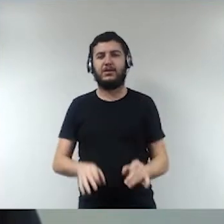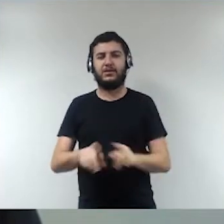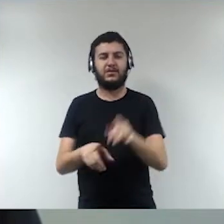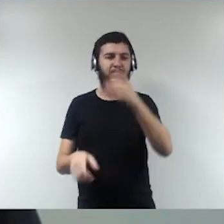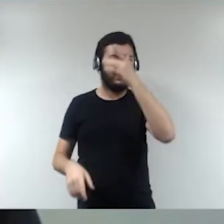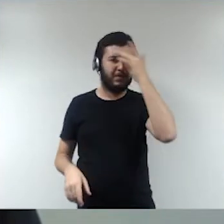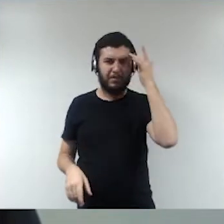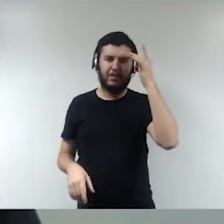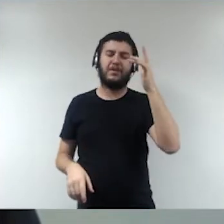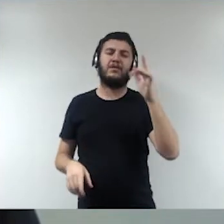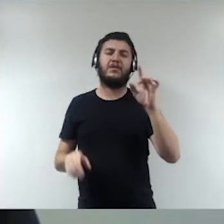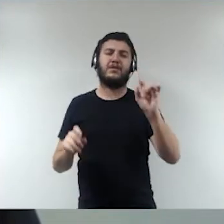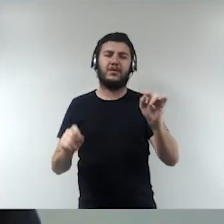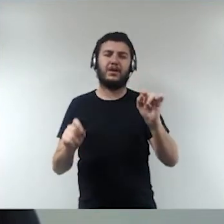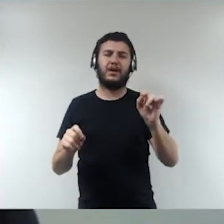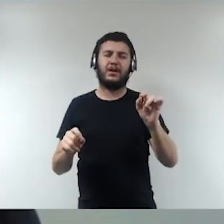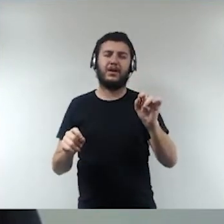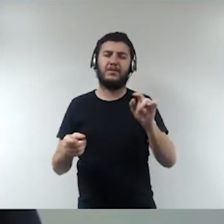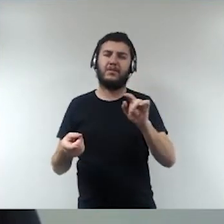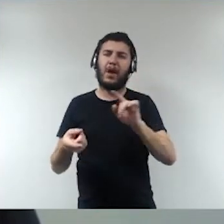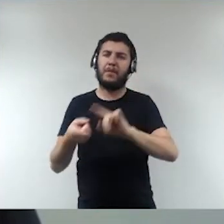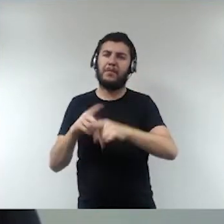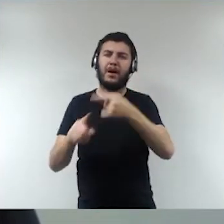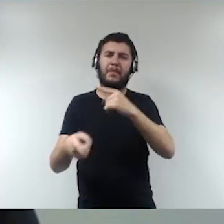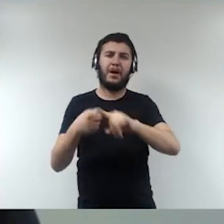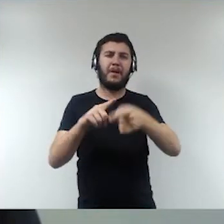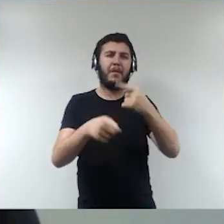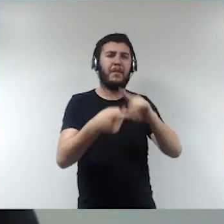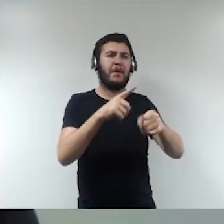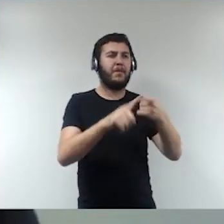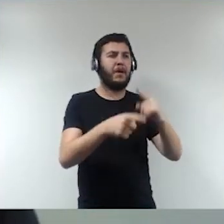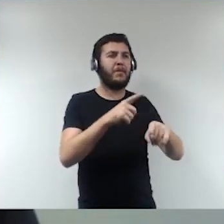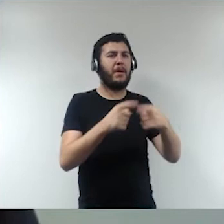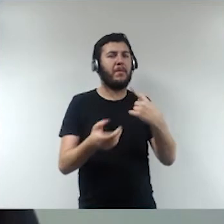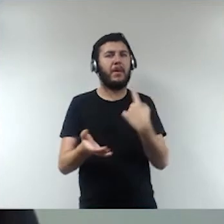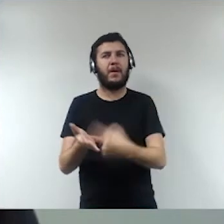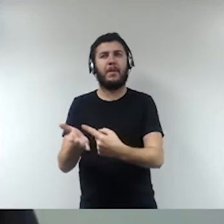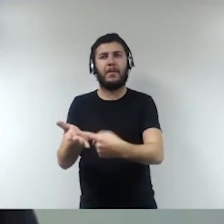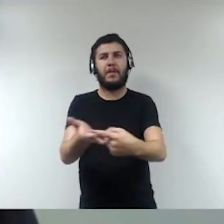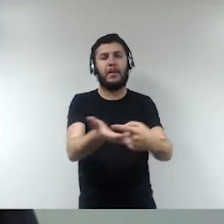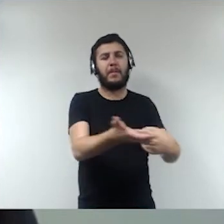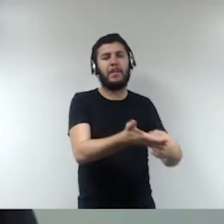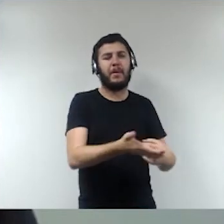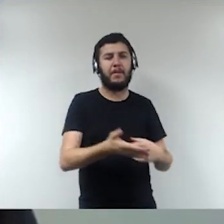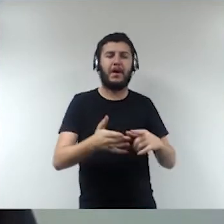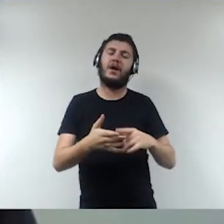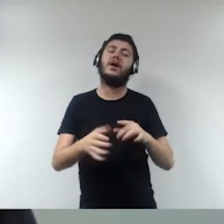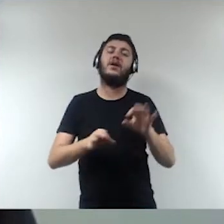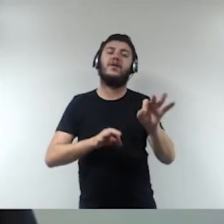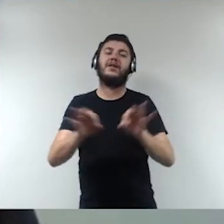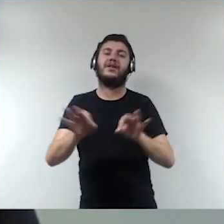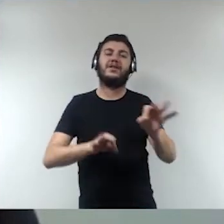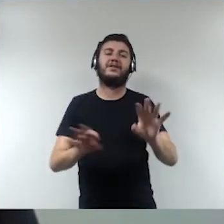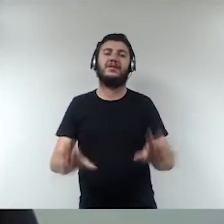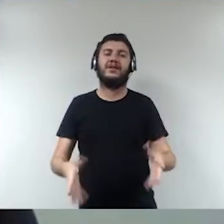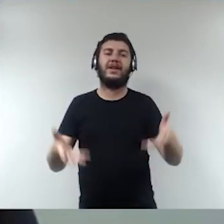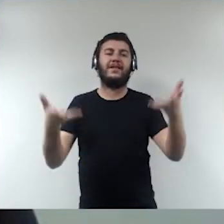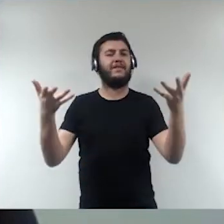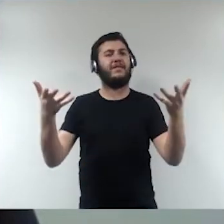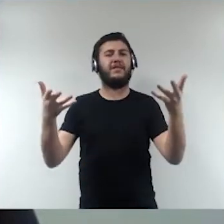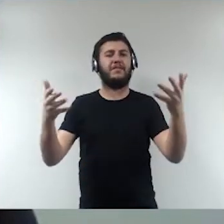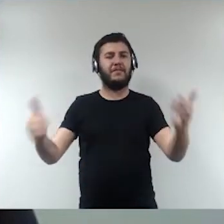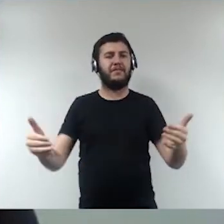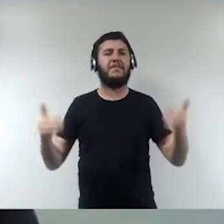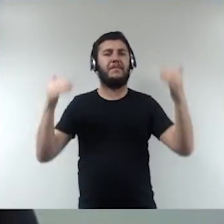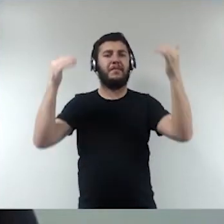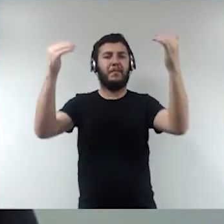ordem que se juntaram e viram nesse momento pelo qual nós atravessamos a possibilidade de fazer um grandioso